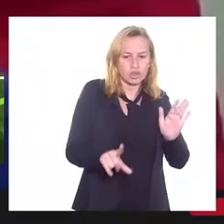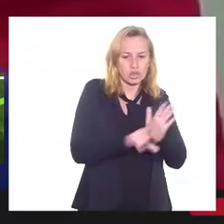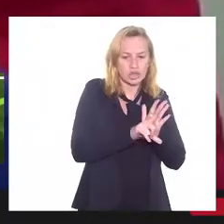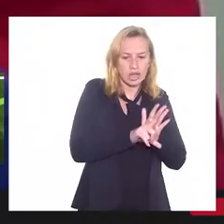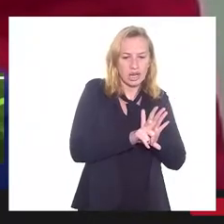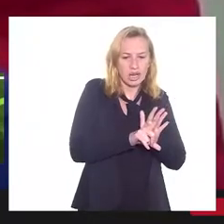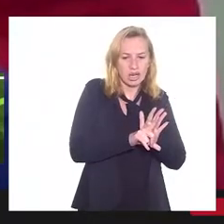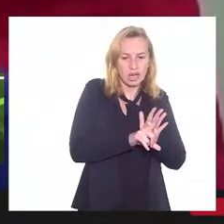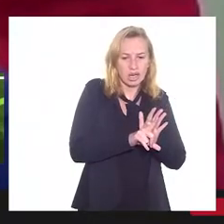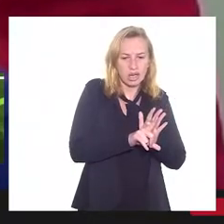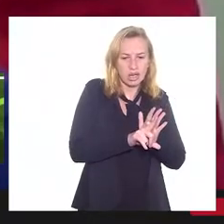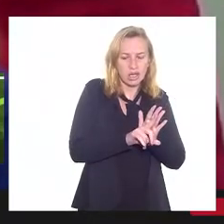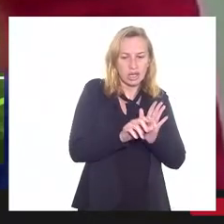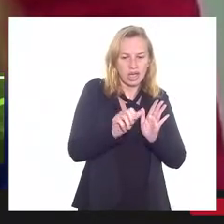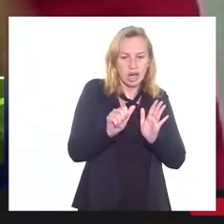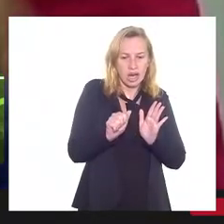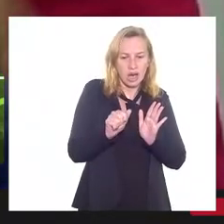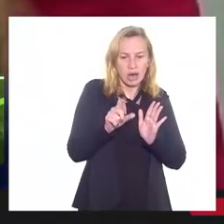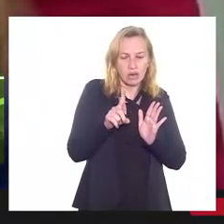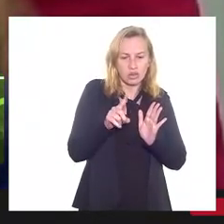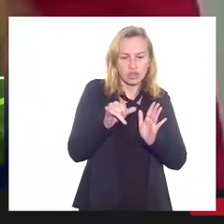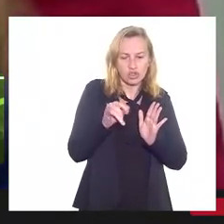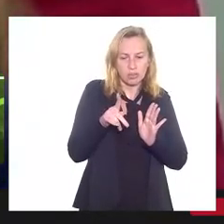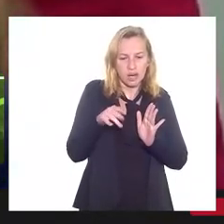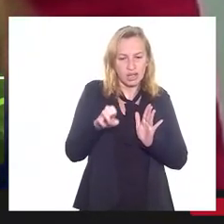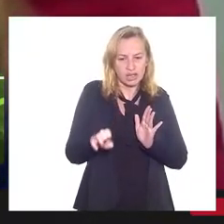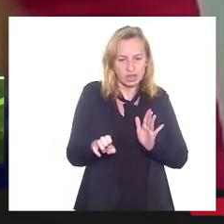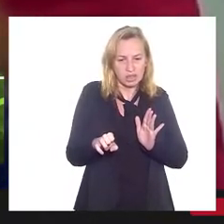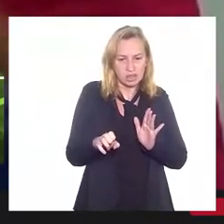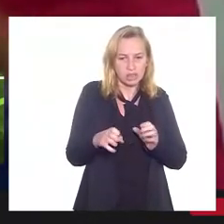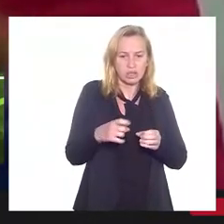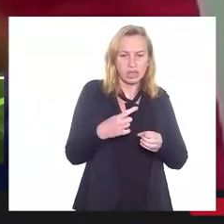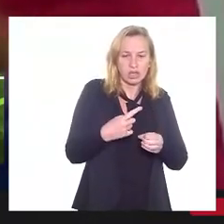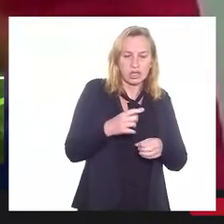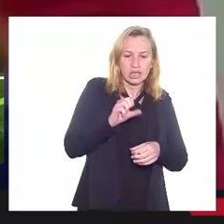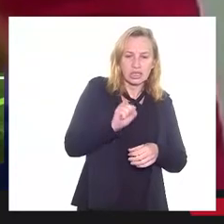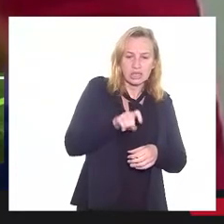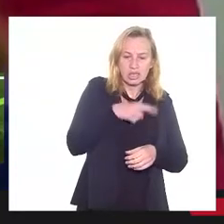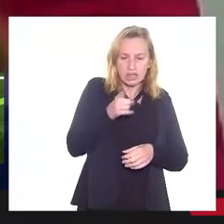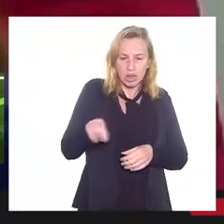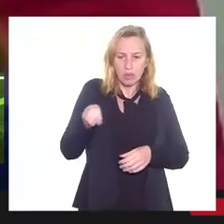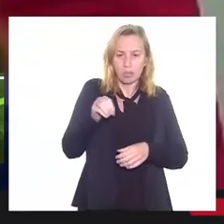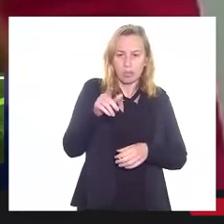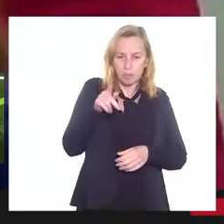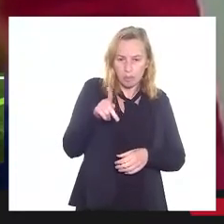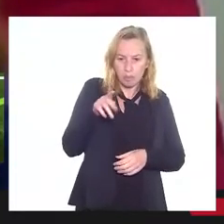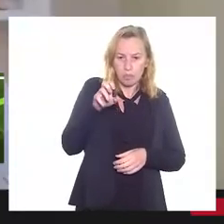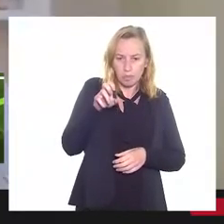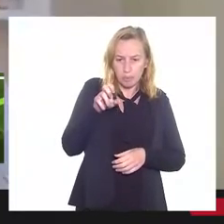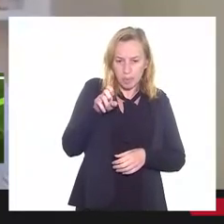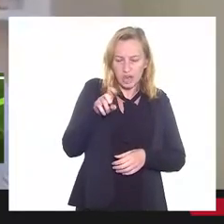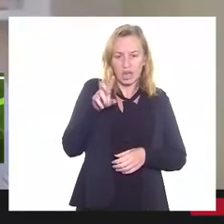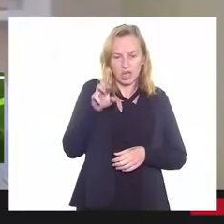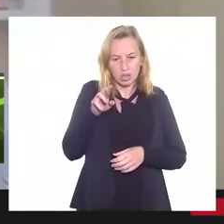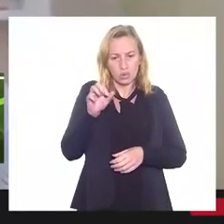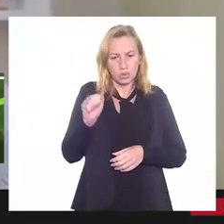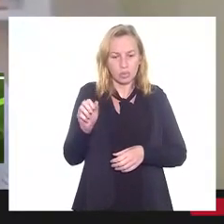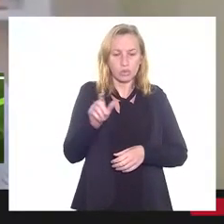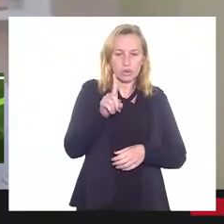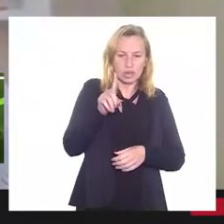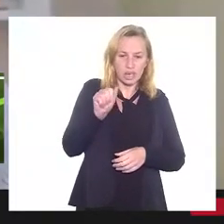kandir da Lei Aldir Blanc e eu anotei o município de São Pedro da Aldeia que inclusive o lavabo da